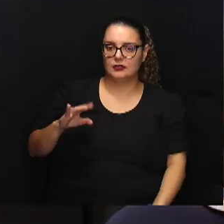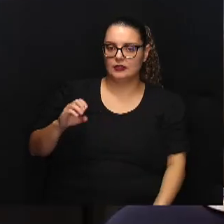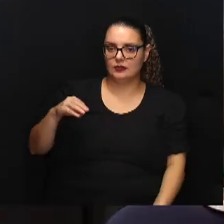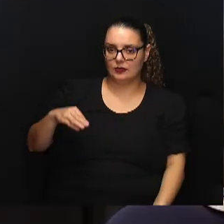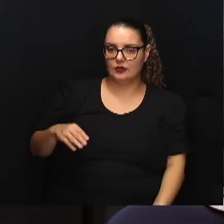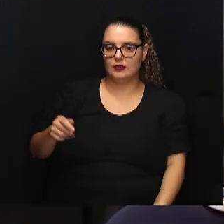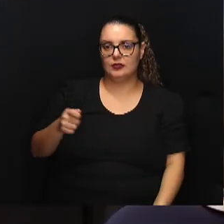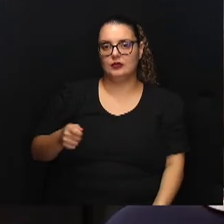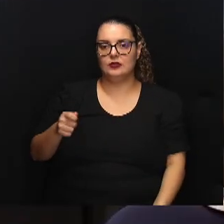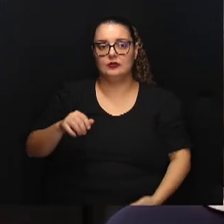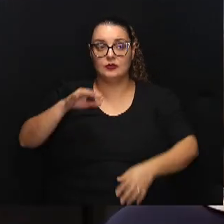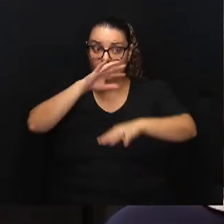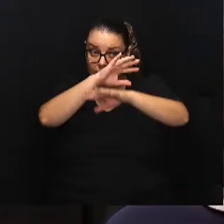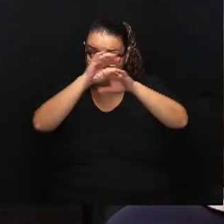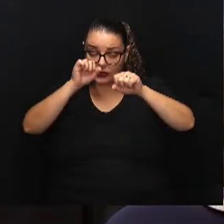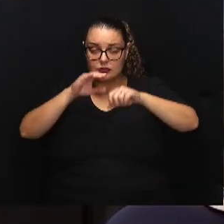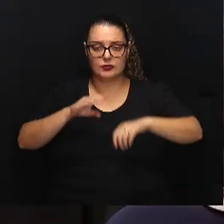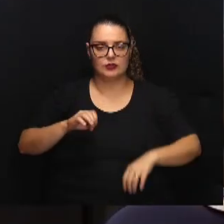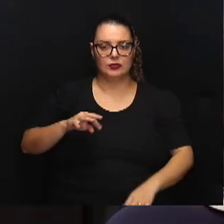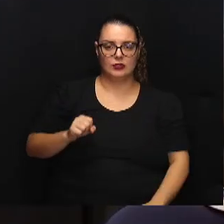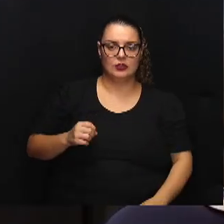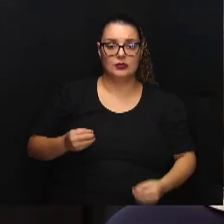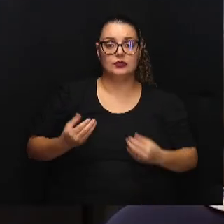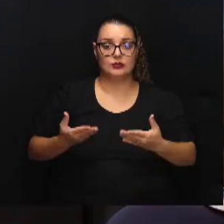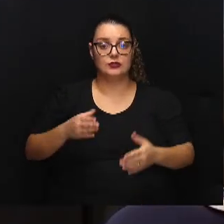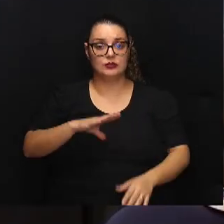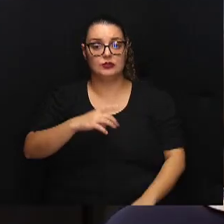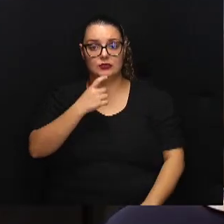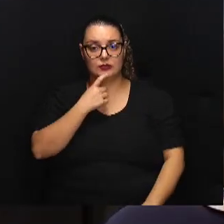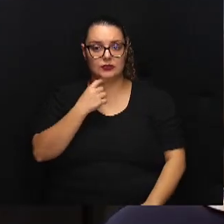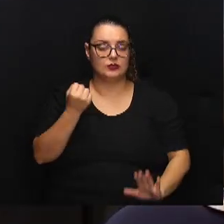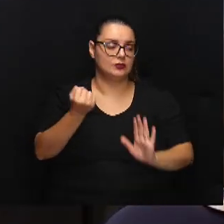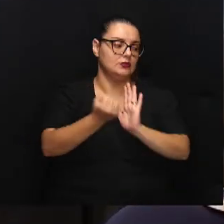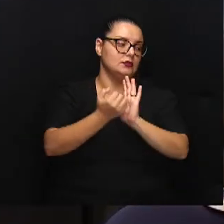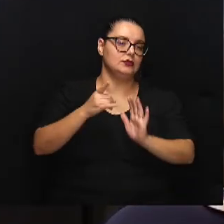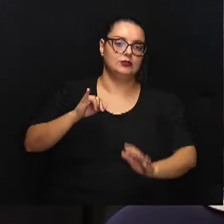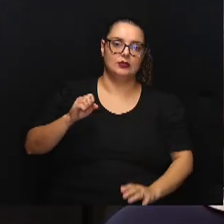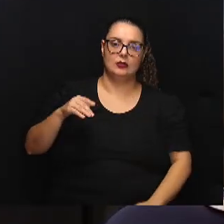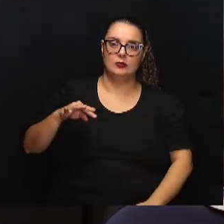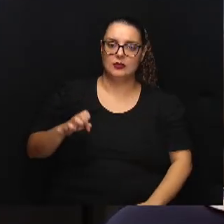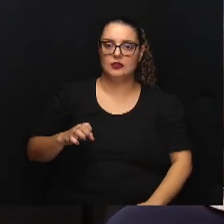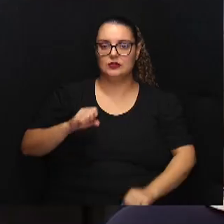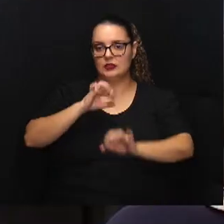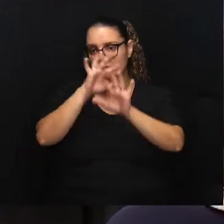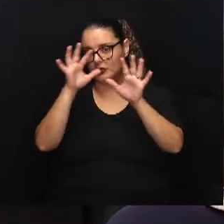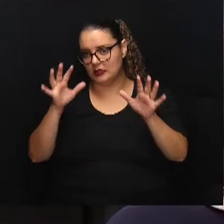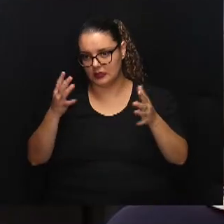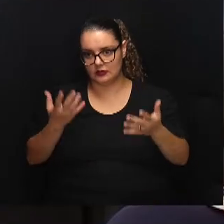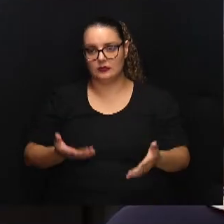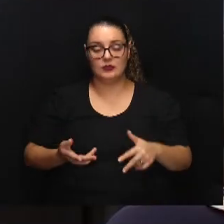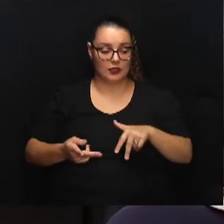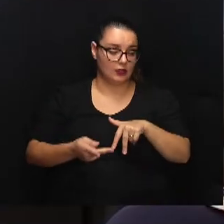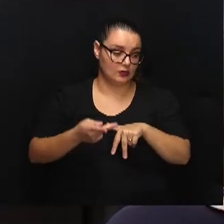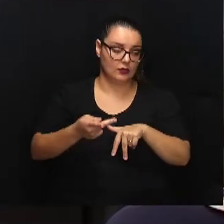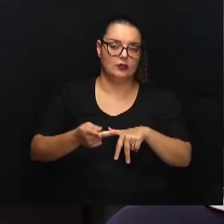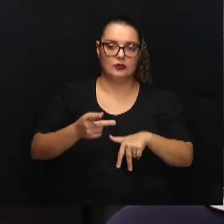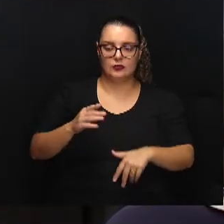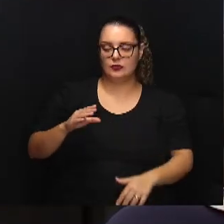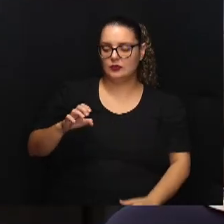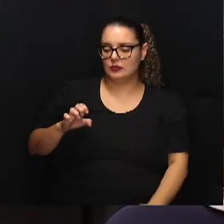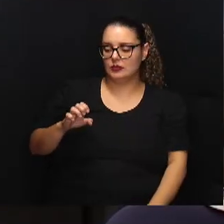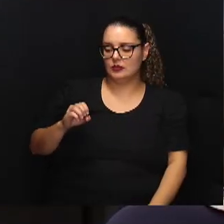dos Tribunais de Contas, dando a Campinas o selo diamante de transparência. Na fala inclusive do CEO,